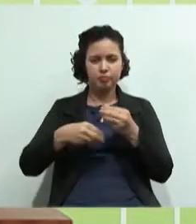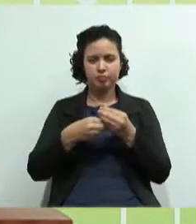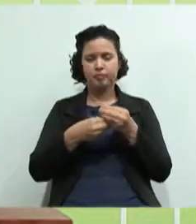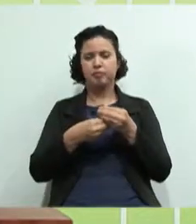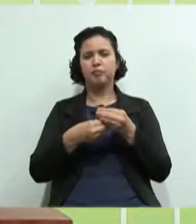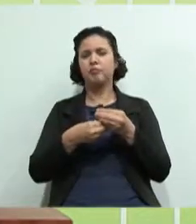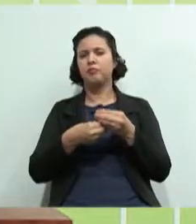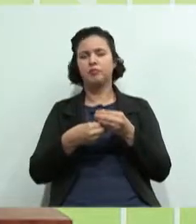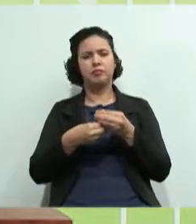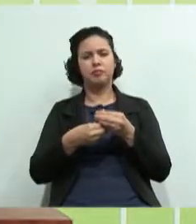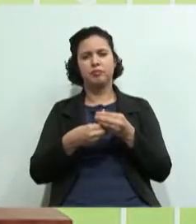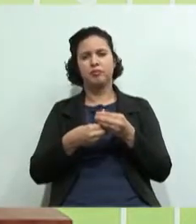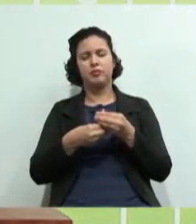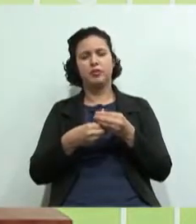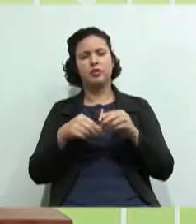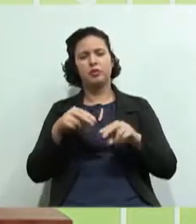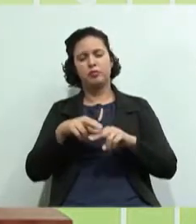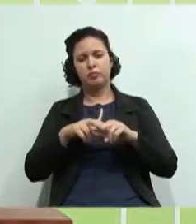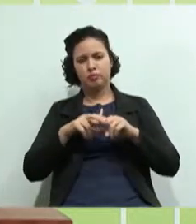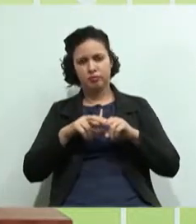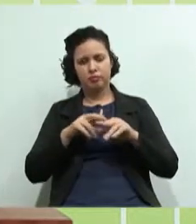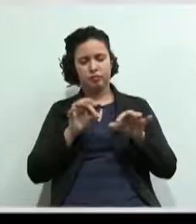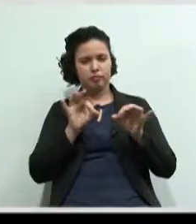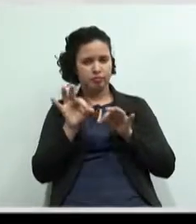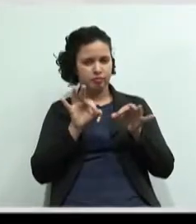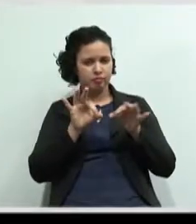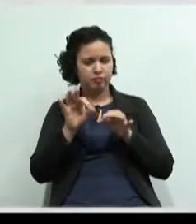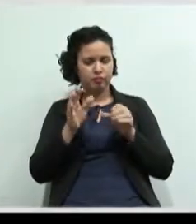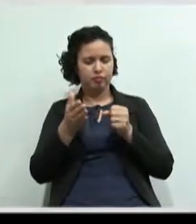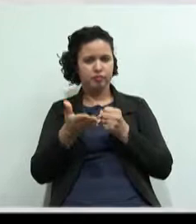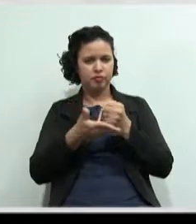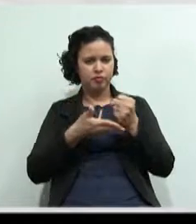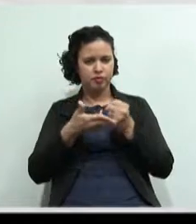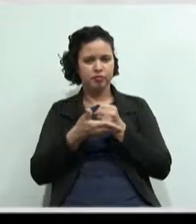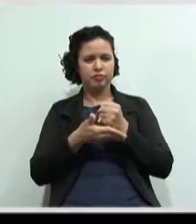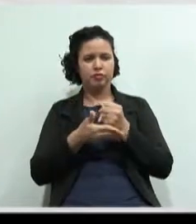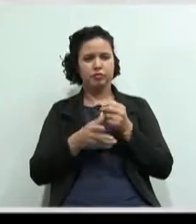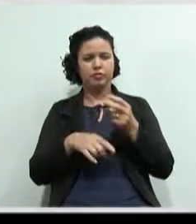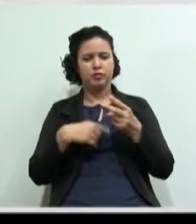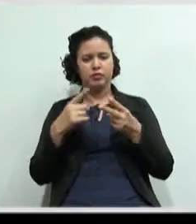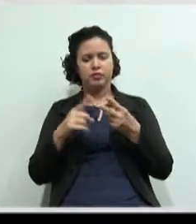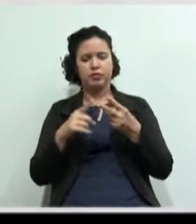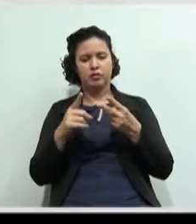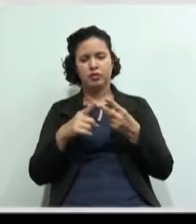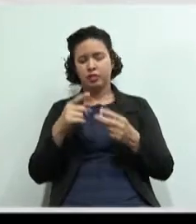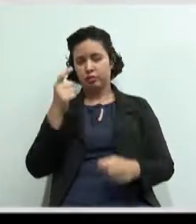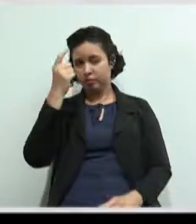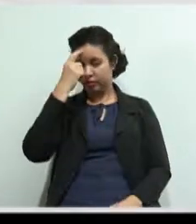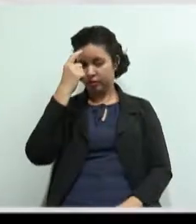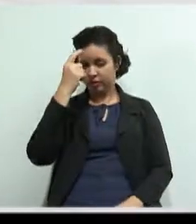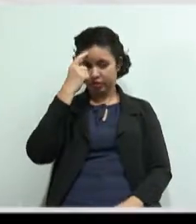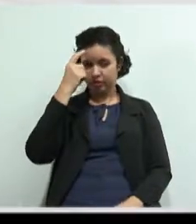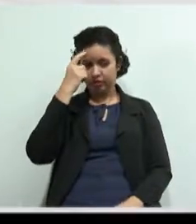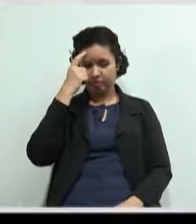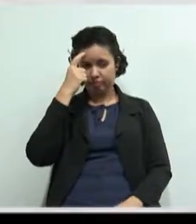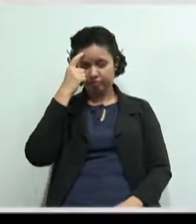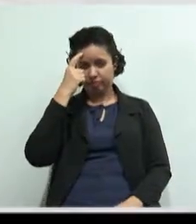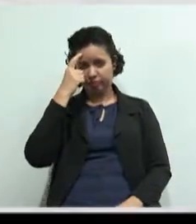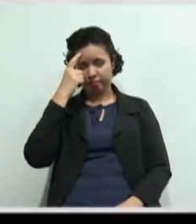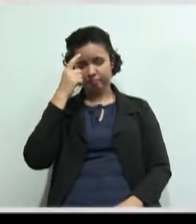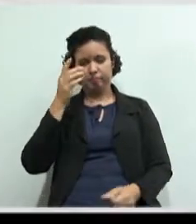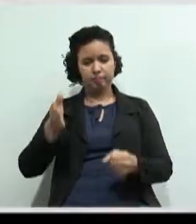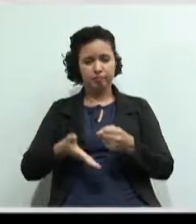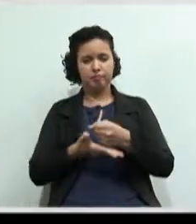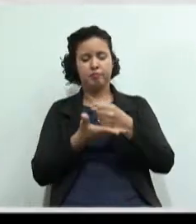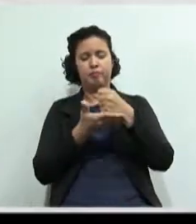é planejamento financeiro básico. Vamos para mais um aqui, ó. Pensamento com base na previsão, ou seja, era o planejamento